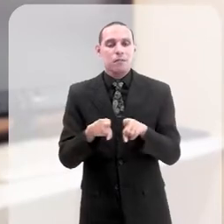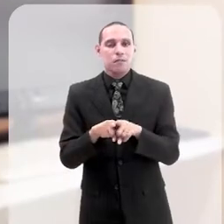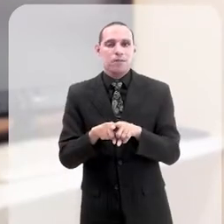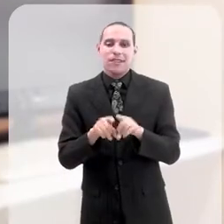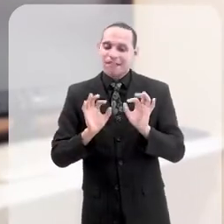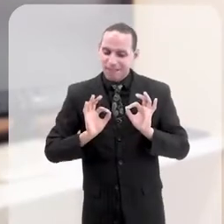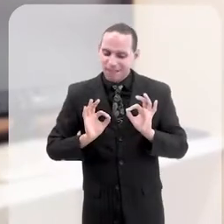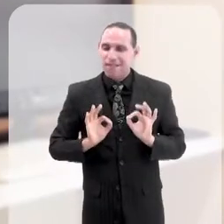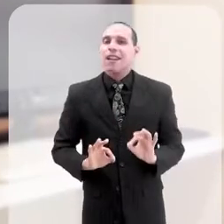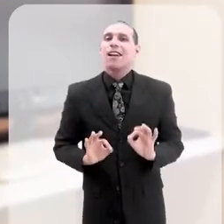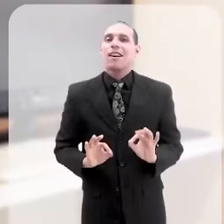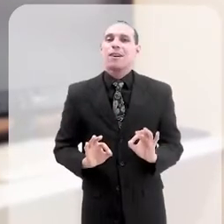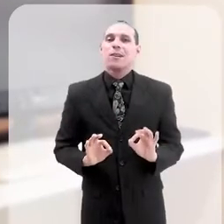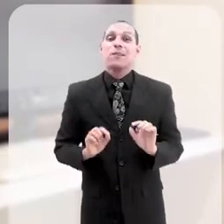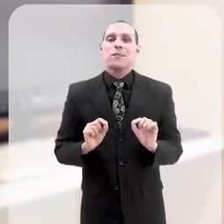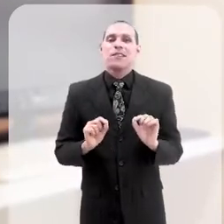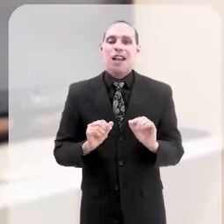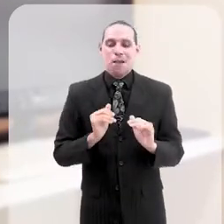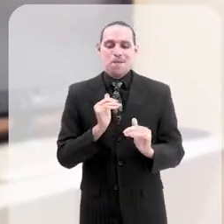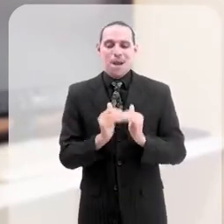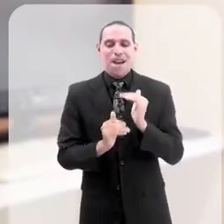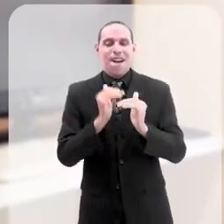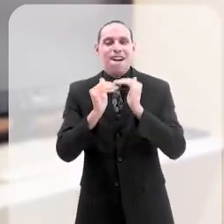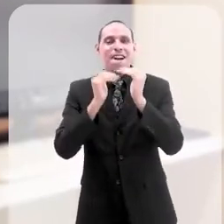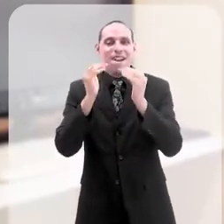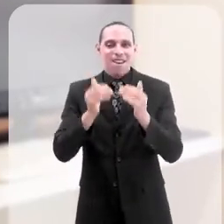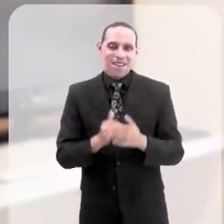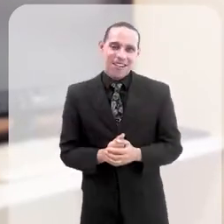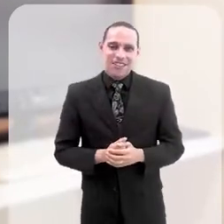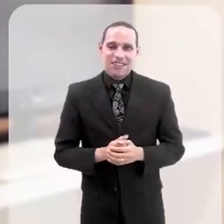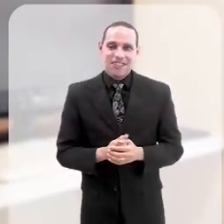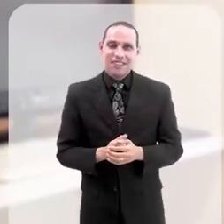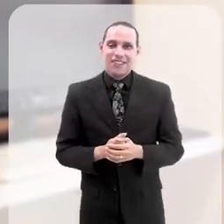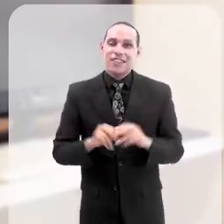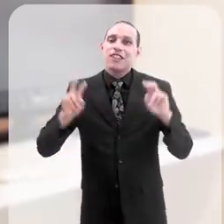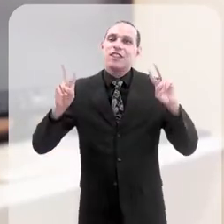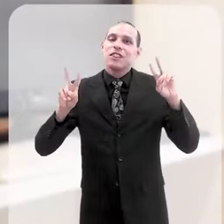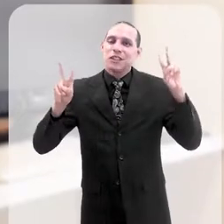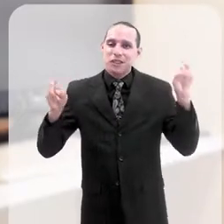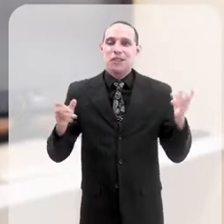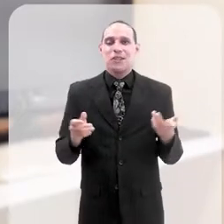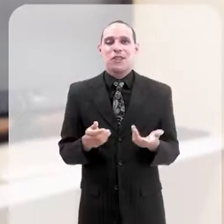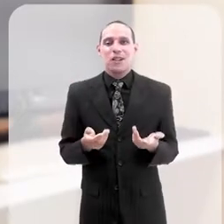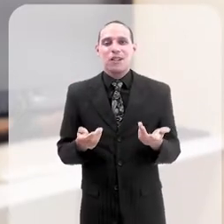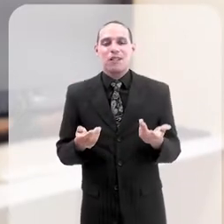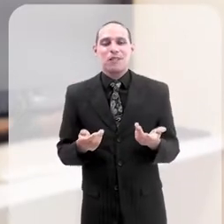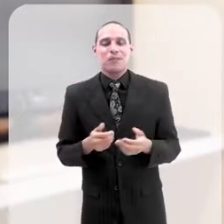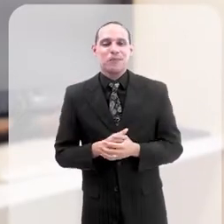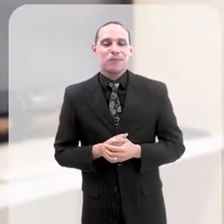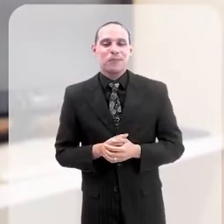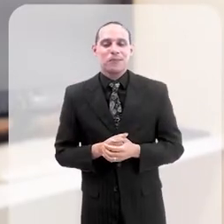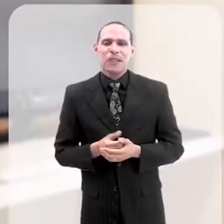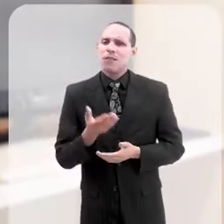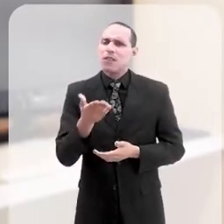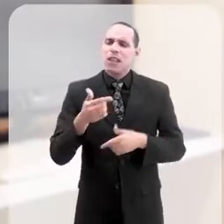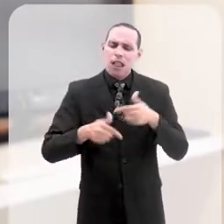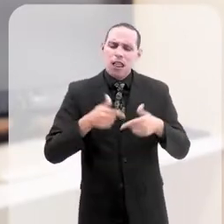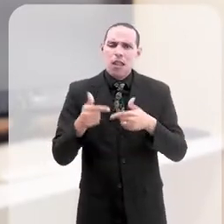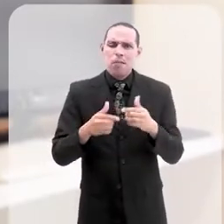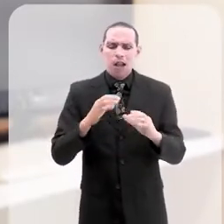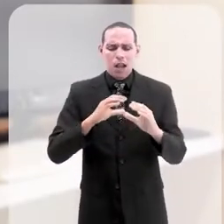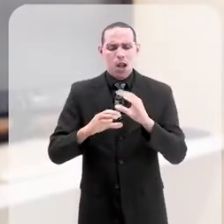com certeza, evoluir os debates sobre esse tema. E você trabalha